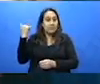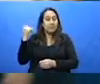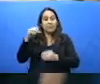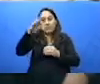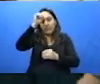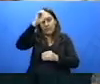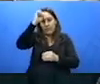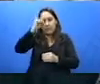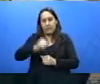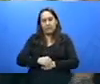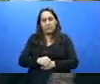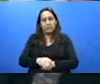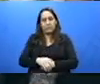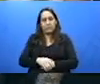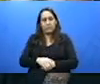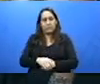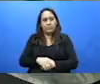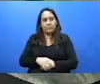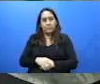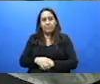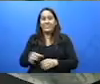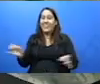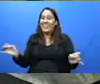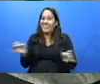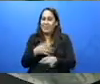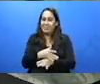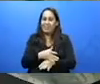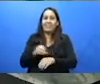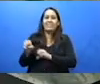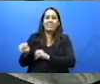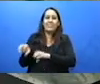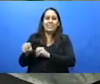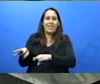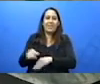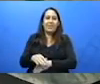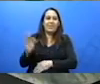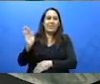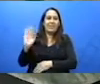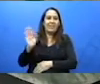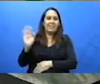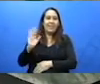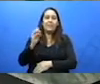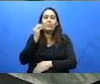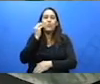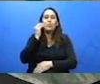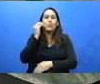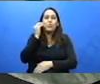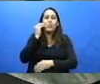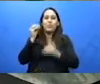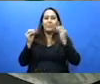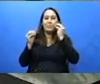No relato da Blandina. E assim termina a nossa aula. Um grande beijo e até a próxima semana.